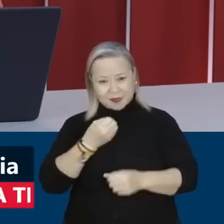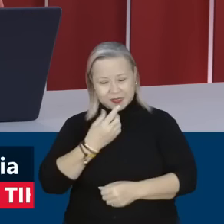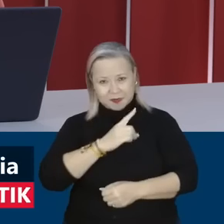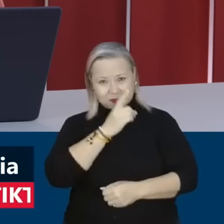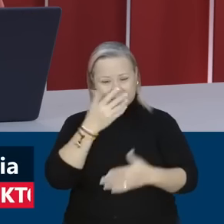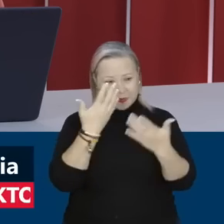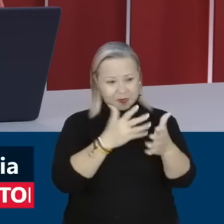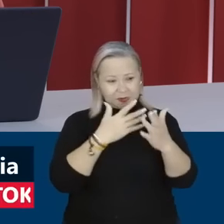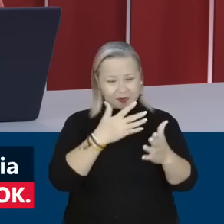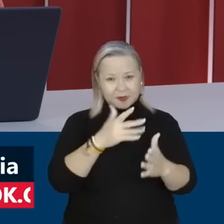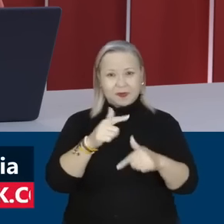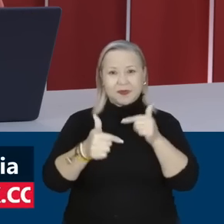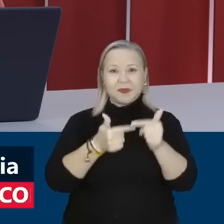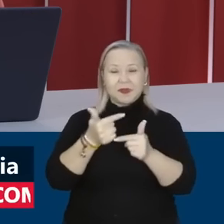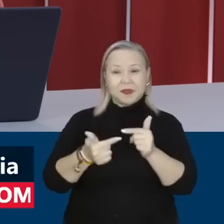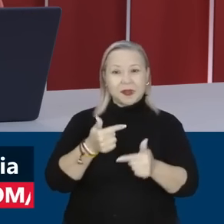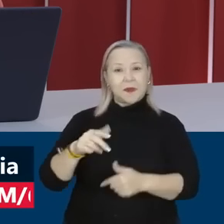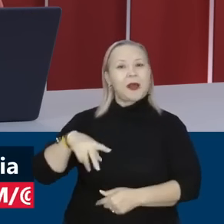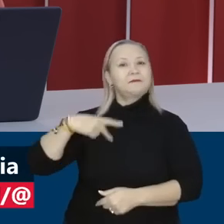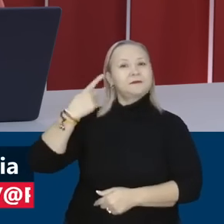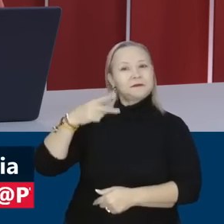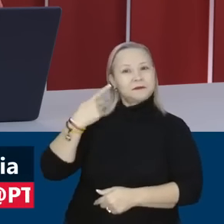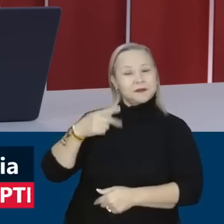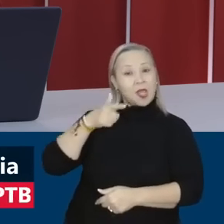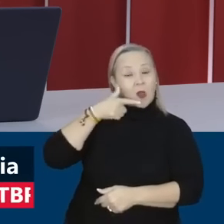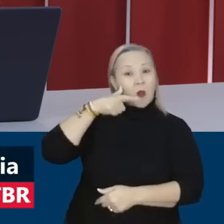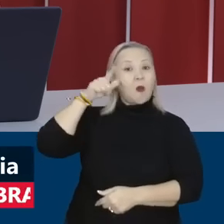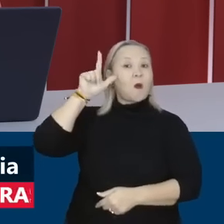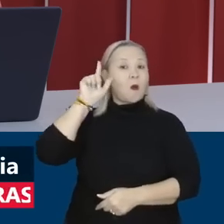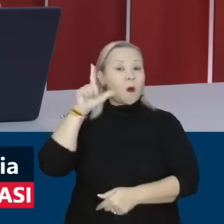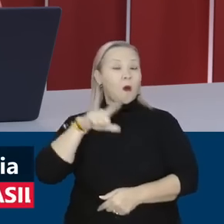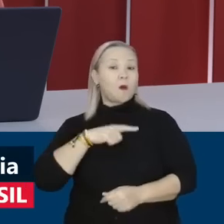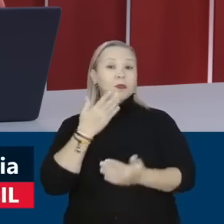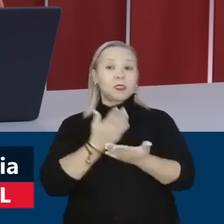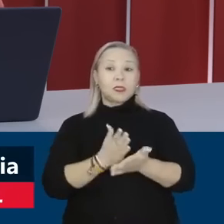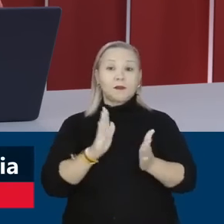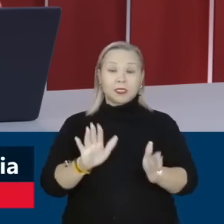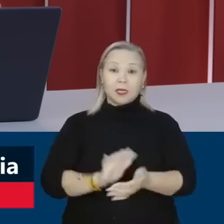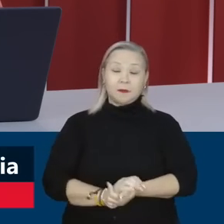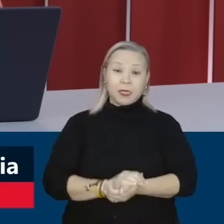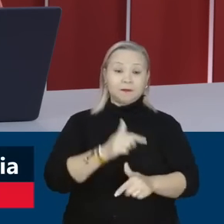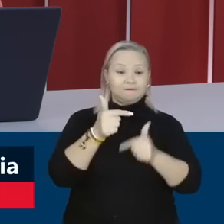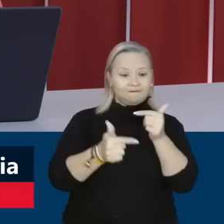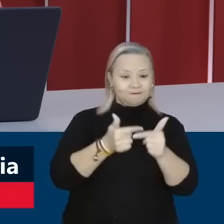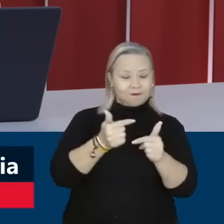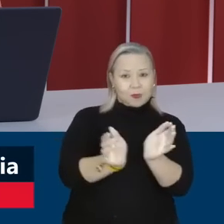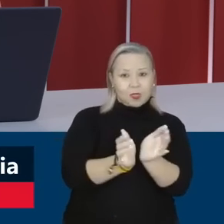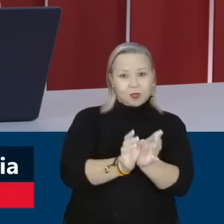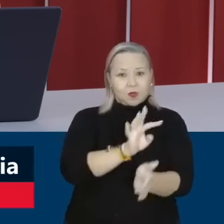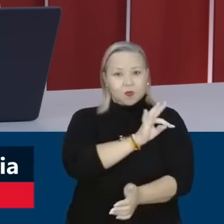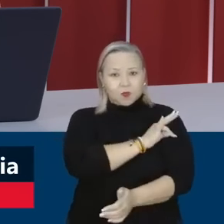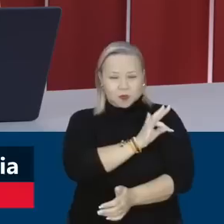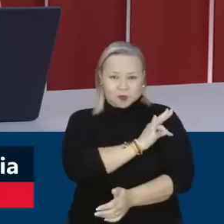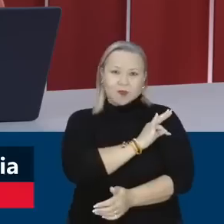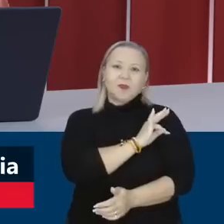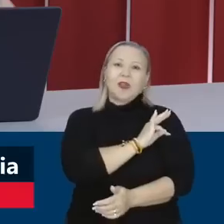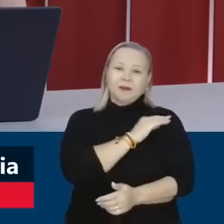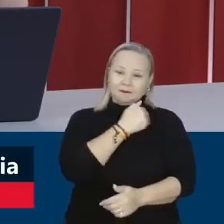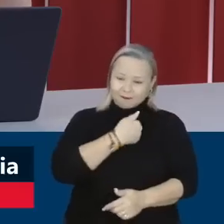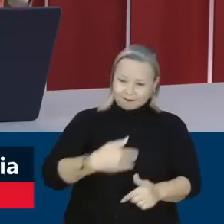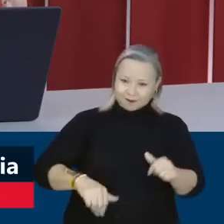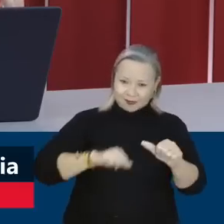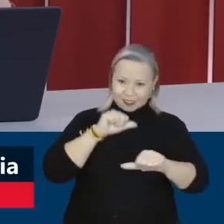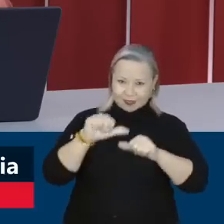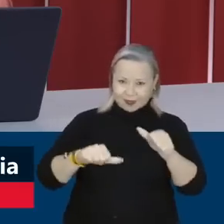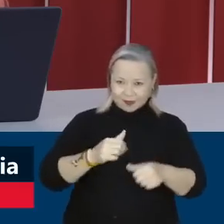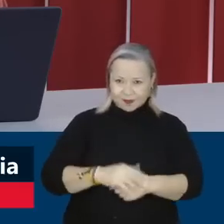parabeniza pelo trabalho aí no parlamento. E ontem, né, teve o encerramento dos trabalhos dos grupos técnicos da transição, que